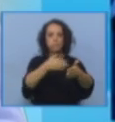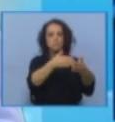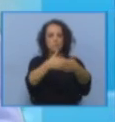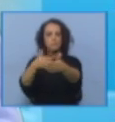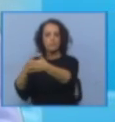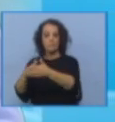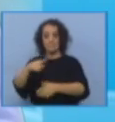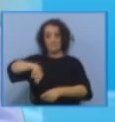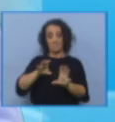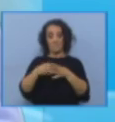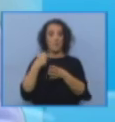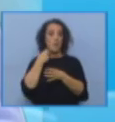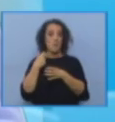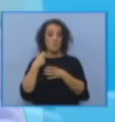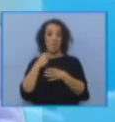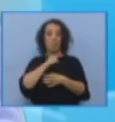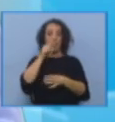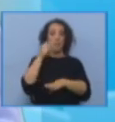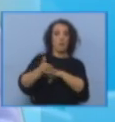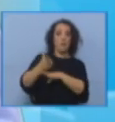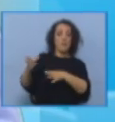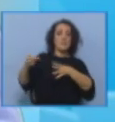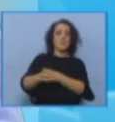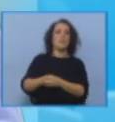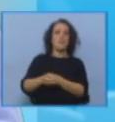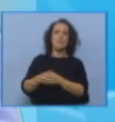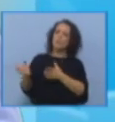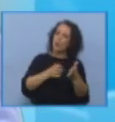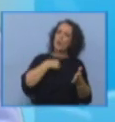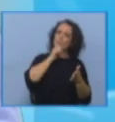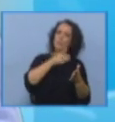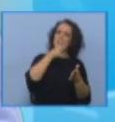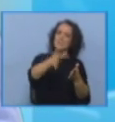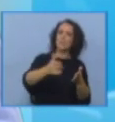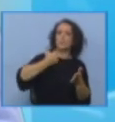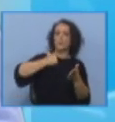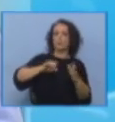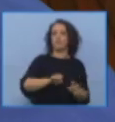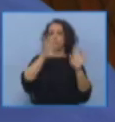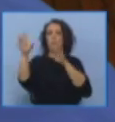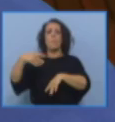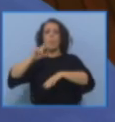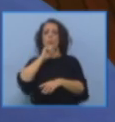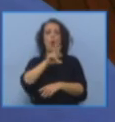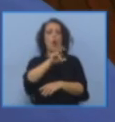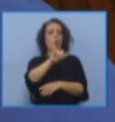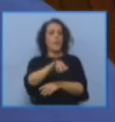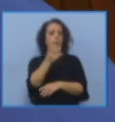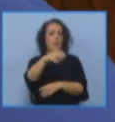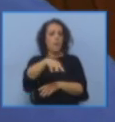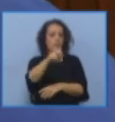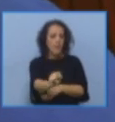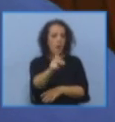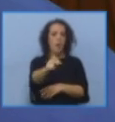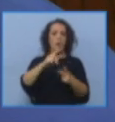estas minorias que são sempre segregadas. Porque podemos falar do índio, do cigano, nós podemos falar do Rohingya, podemos falar do Yazidi